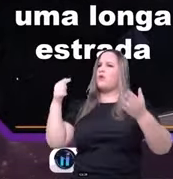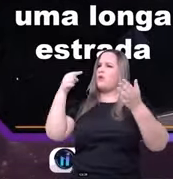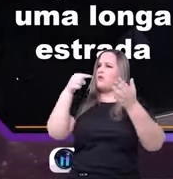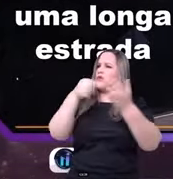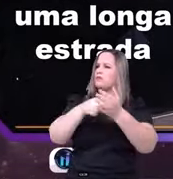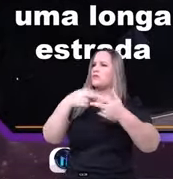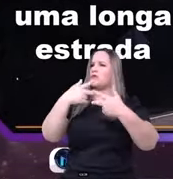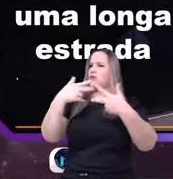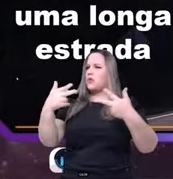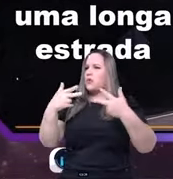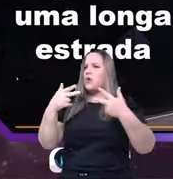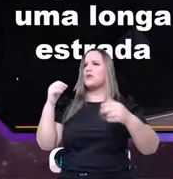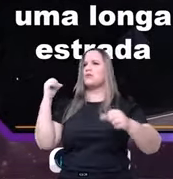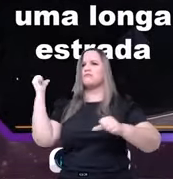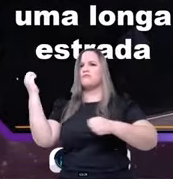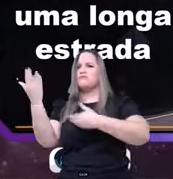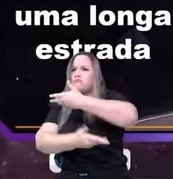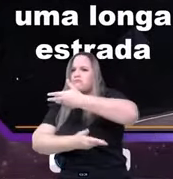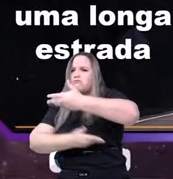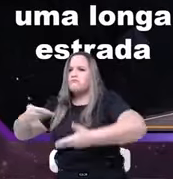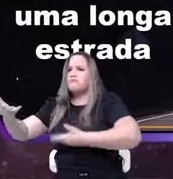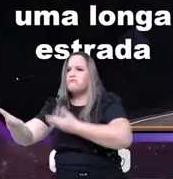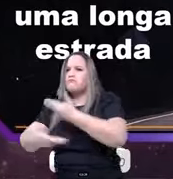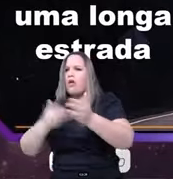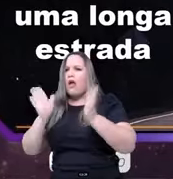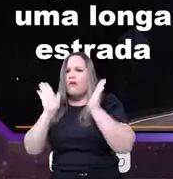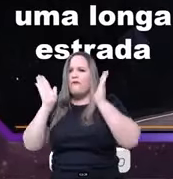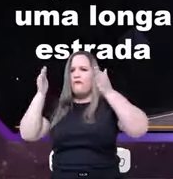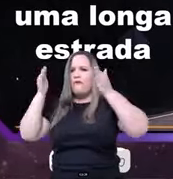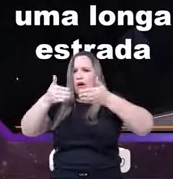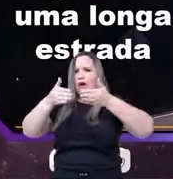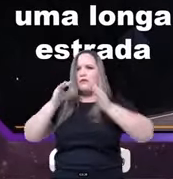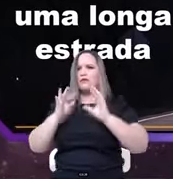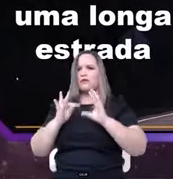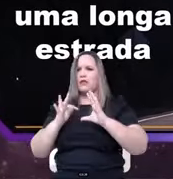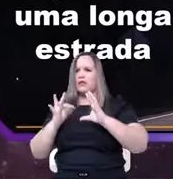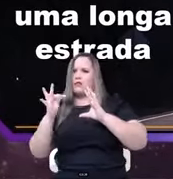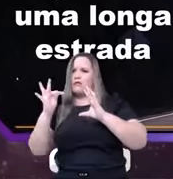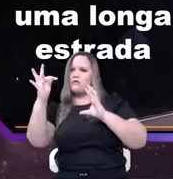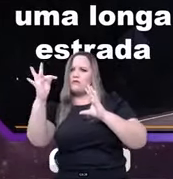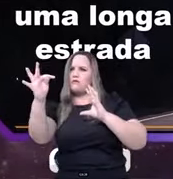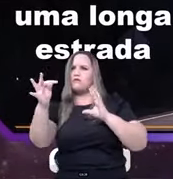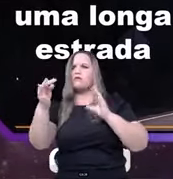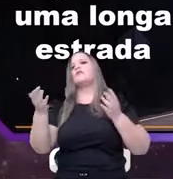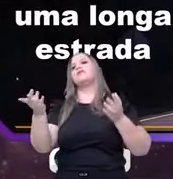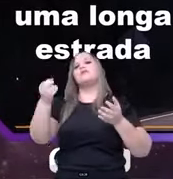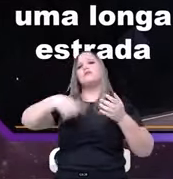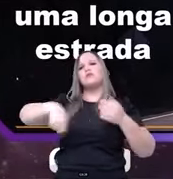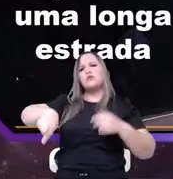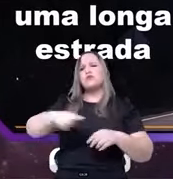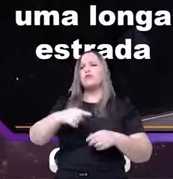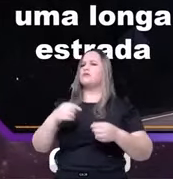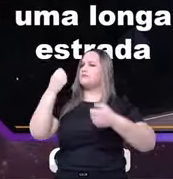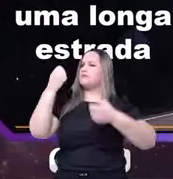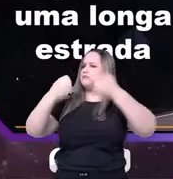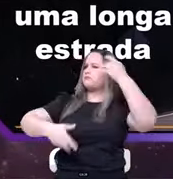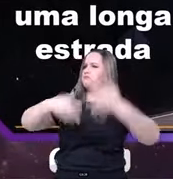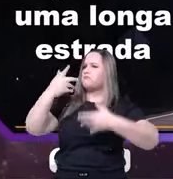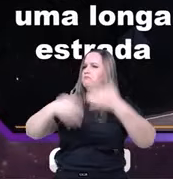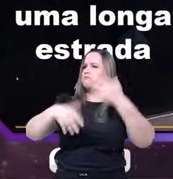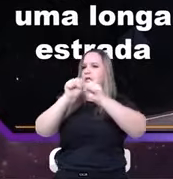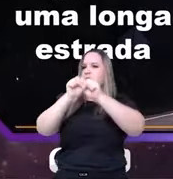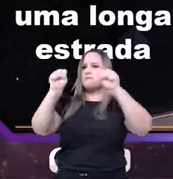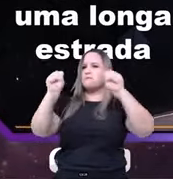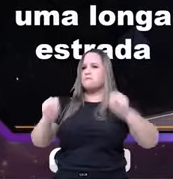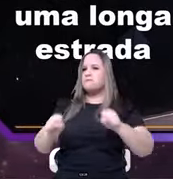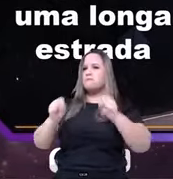interações, isso muito focado em tecnologia. Então, quando a gente começa a falar de ágil, a gente fala muito de tecnologia, de sistemas, como